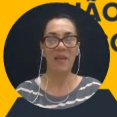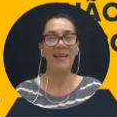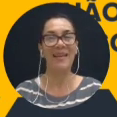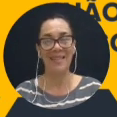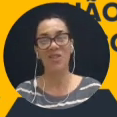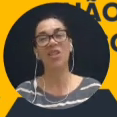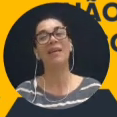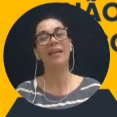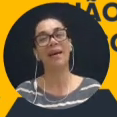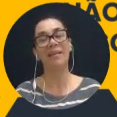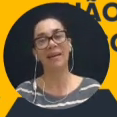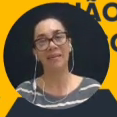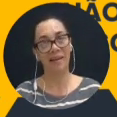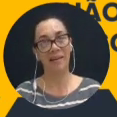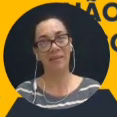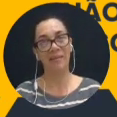segmentação, existe